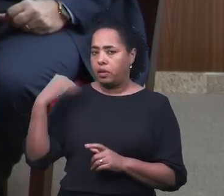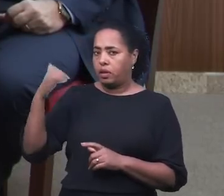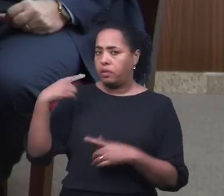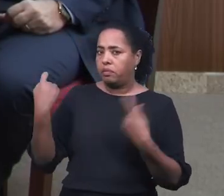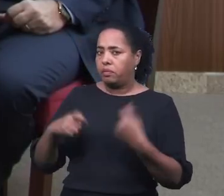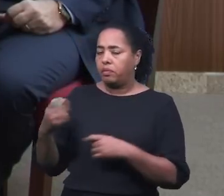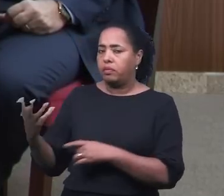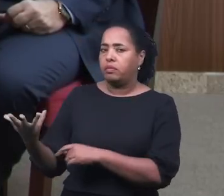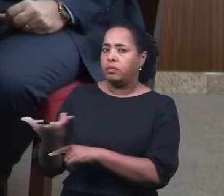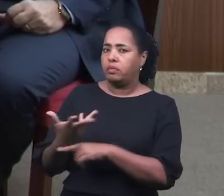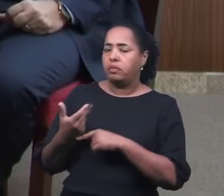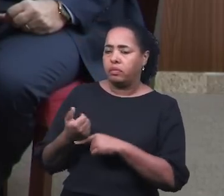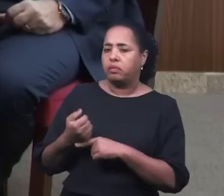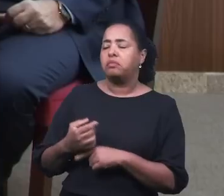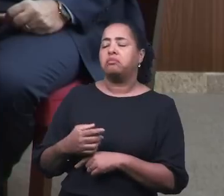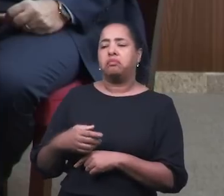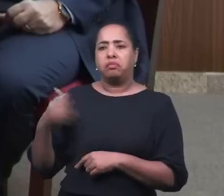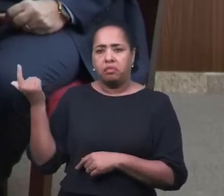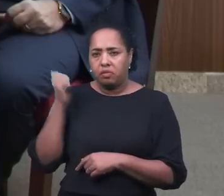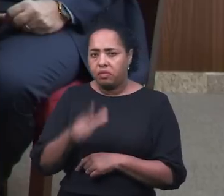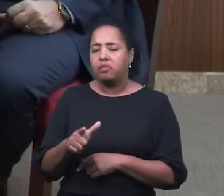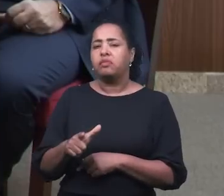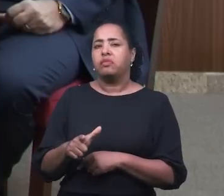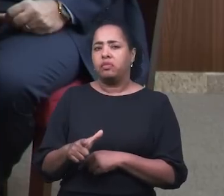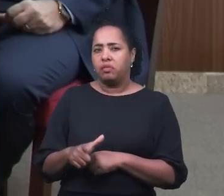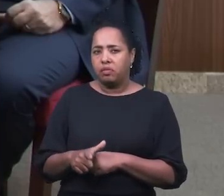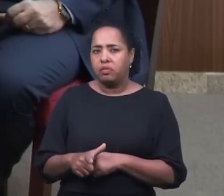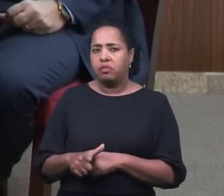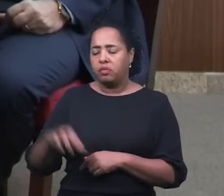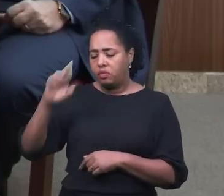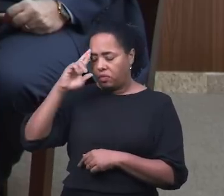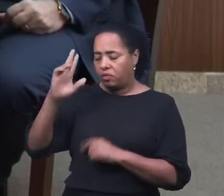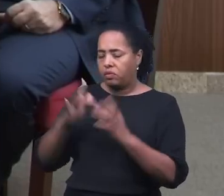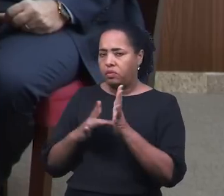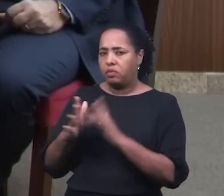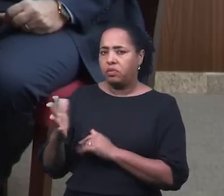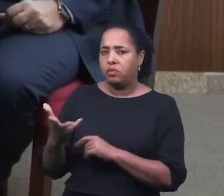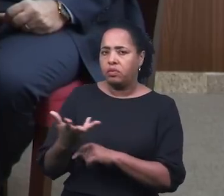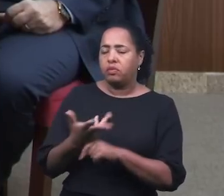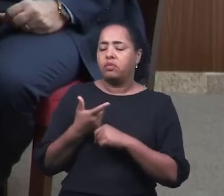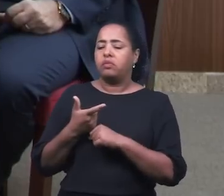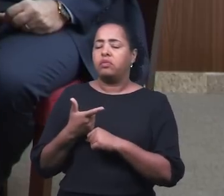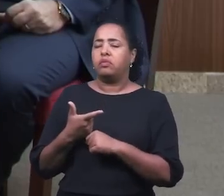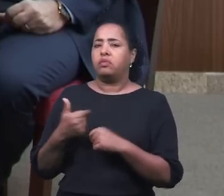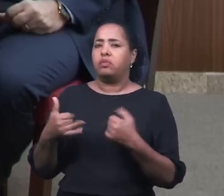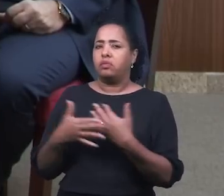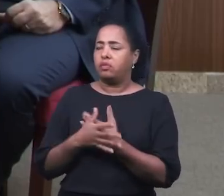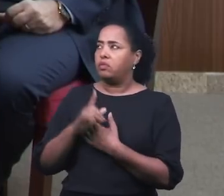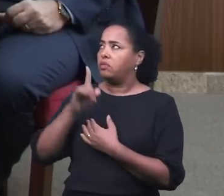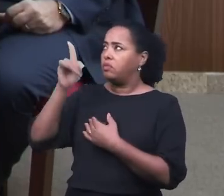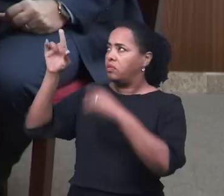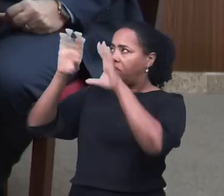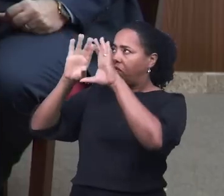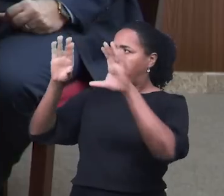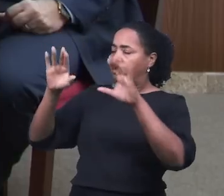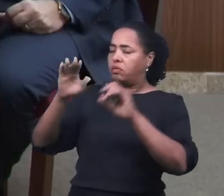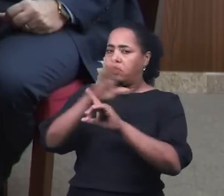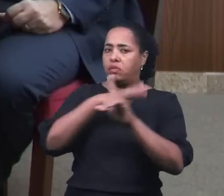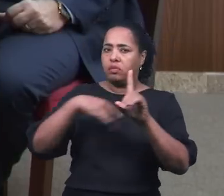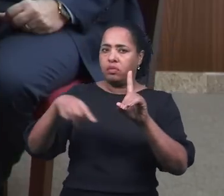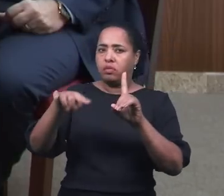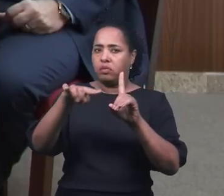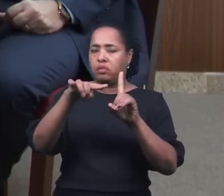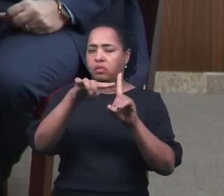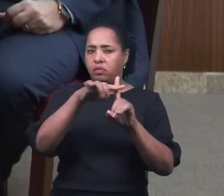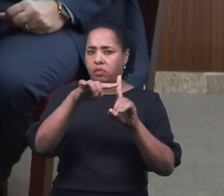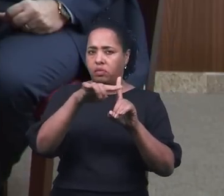cidade. Mas porque Davi conquistou, e profeticamente o Senhor Jesus conquistou aquela cidade na cruz do Calvário para as nossas vidas, nós vimos que esse foi o